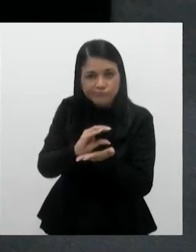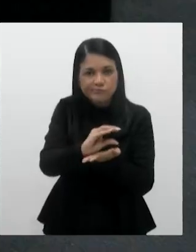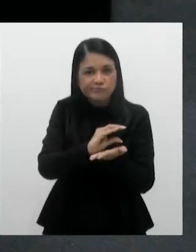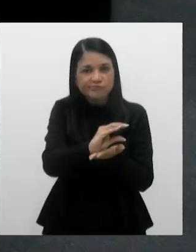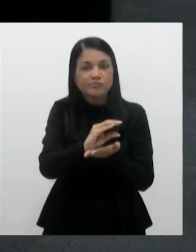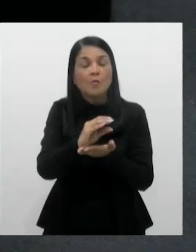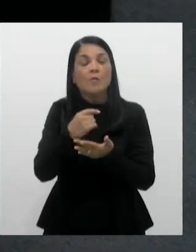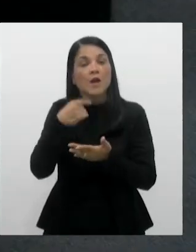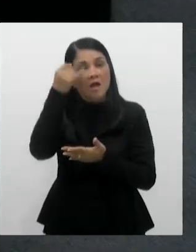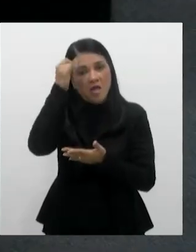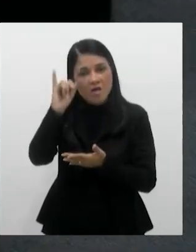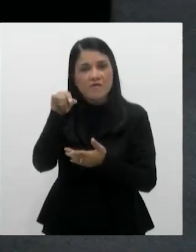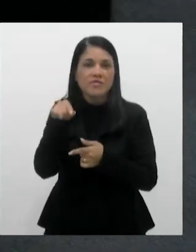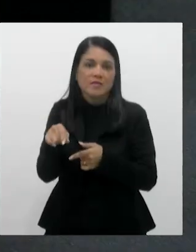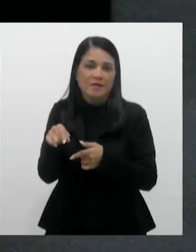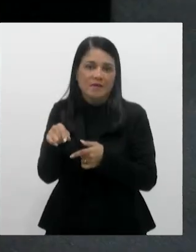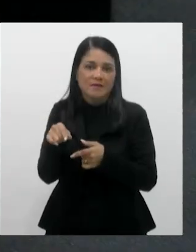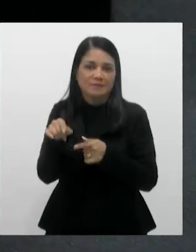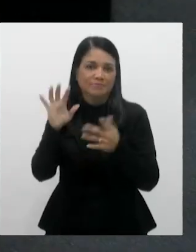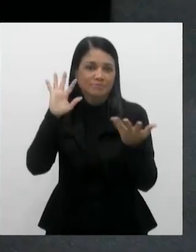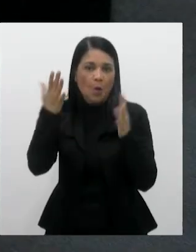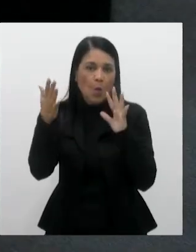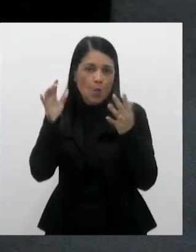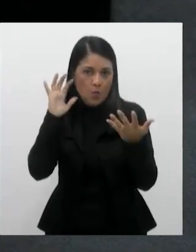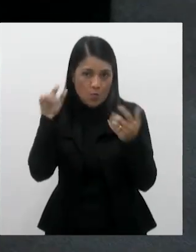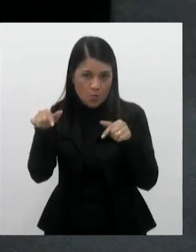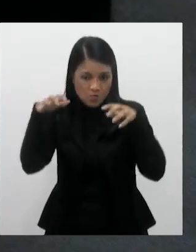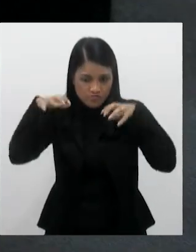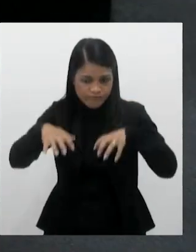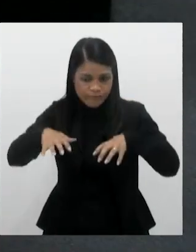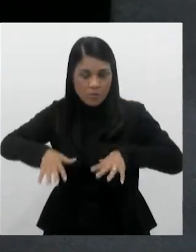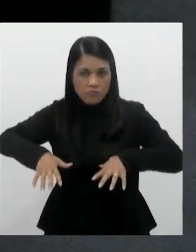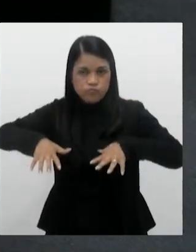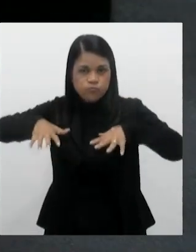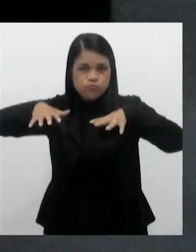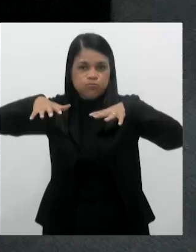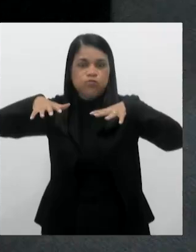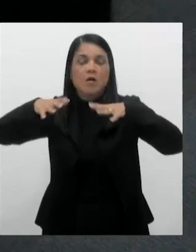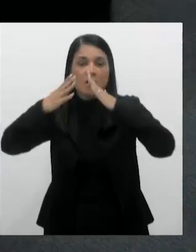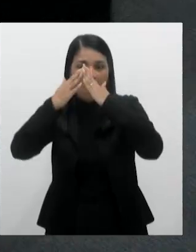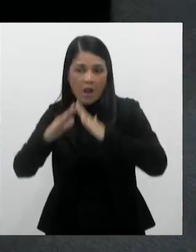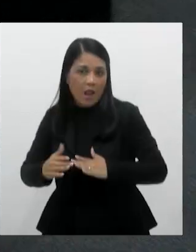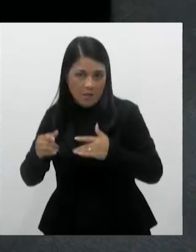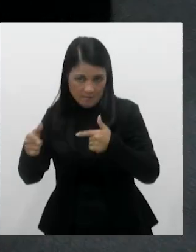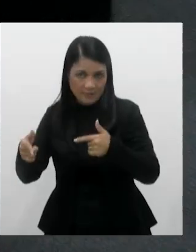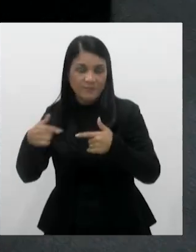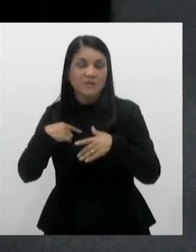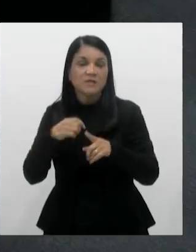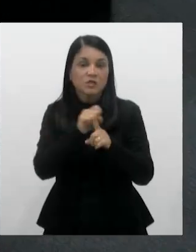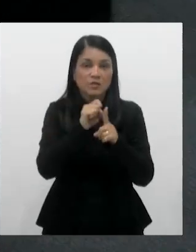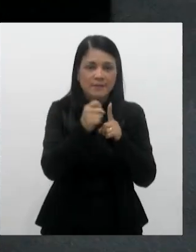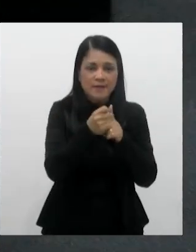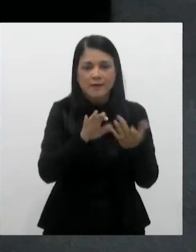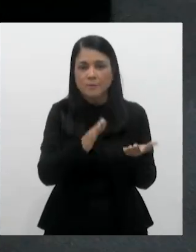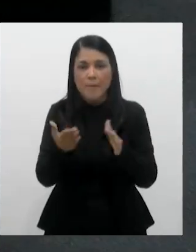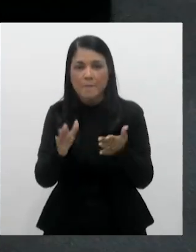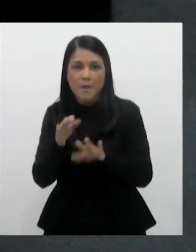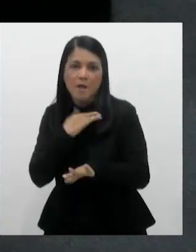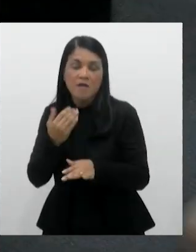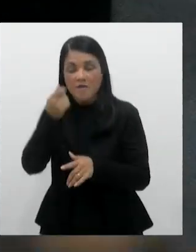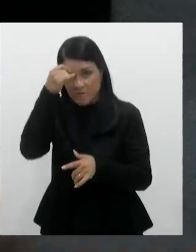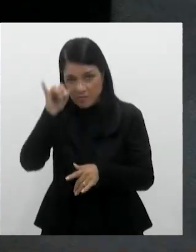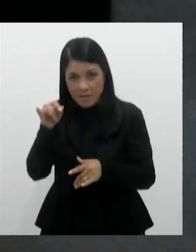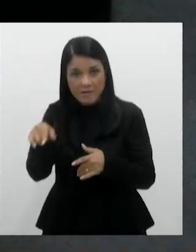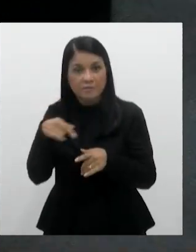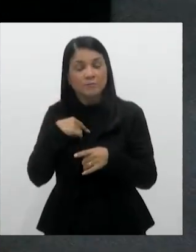e promoção, porque a gente tem um grupo de bombeiros e toda a sociedade e toda a defesa civil que está ali